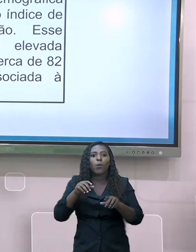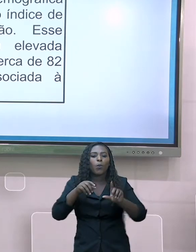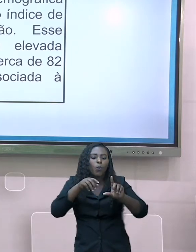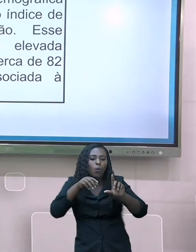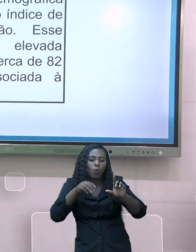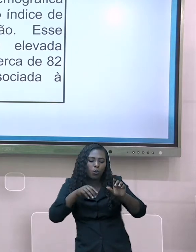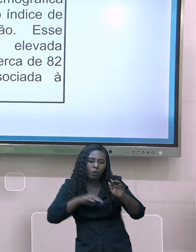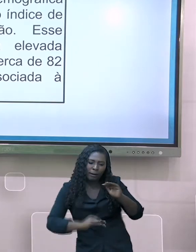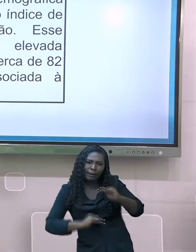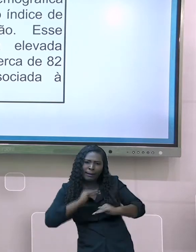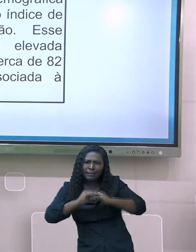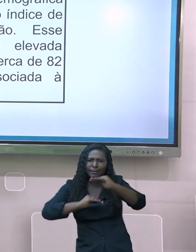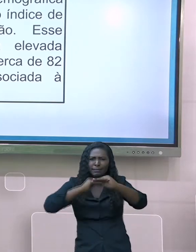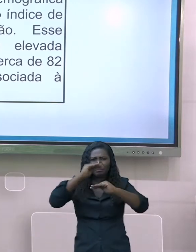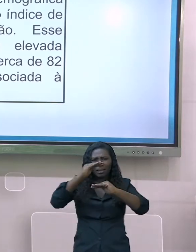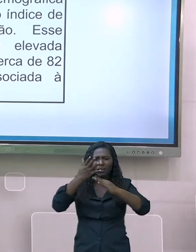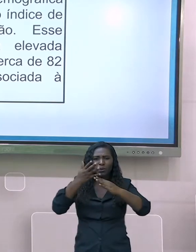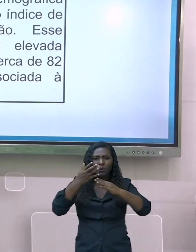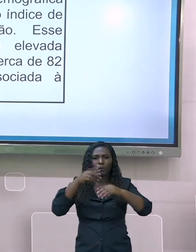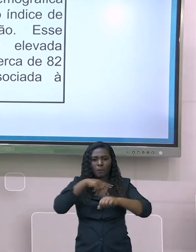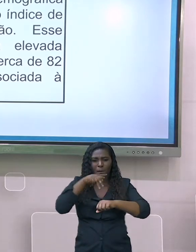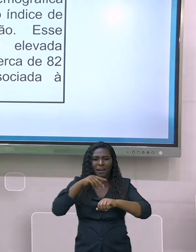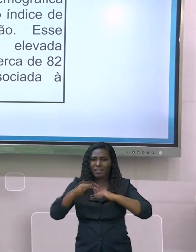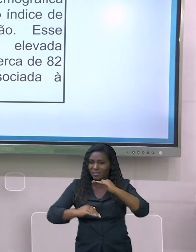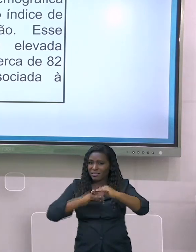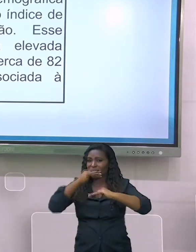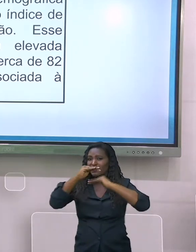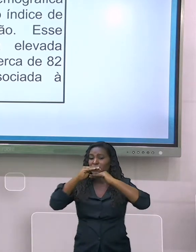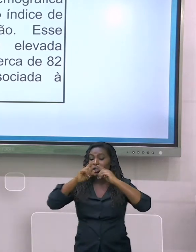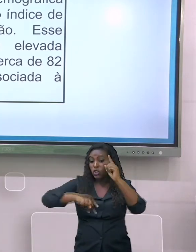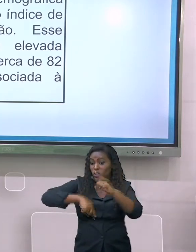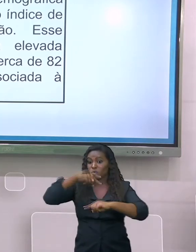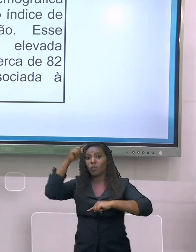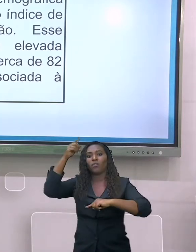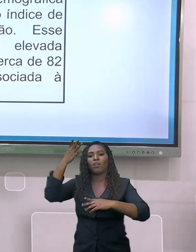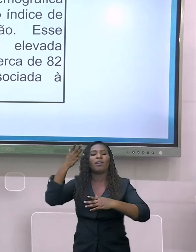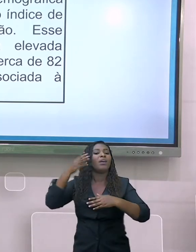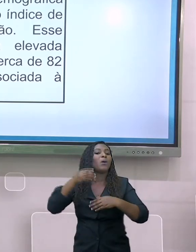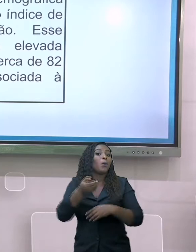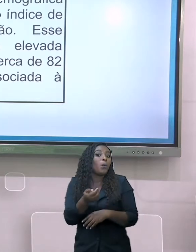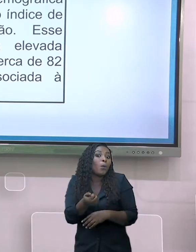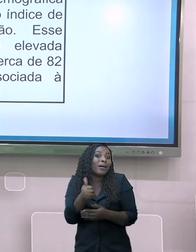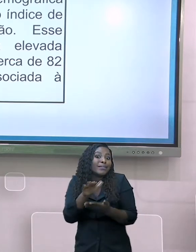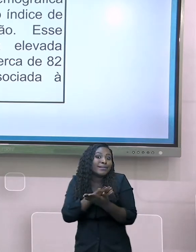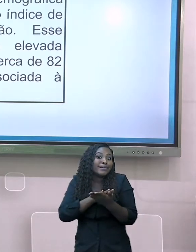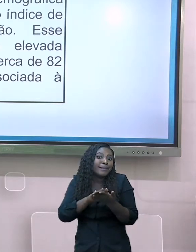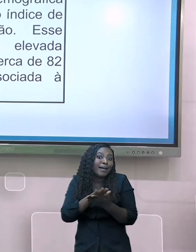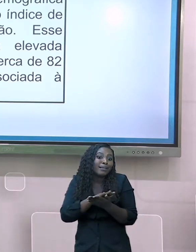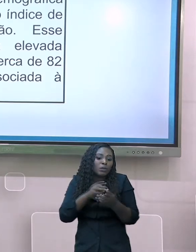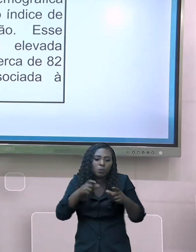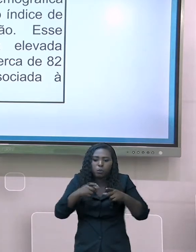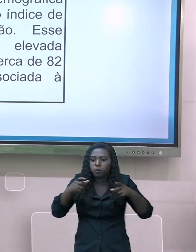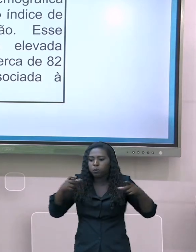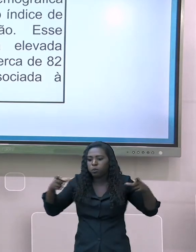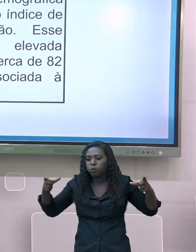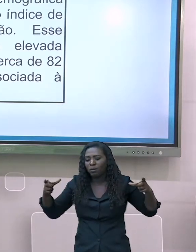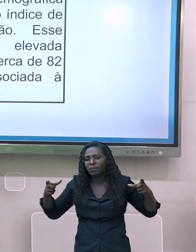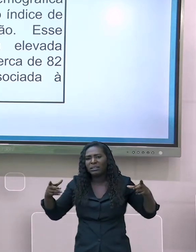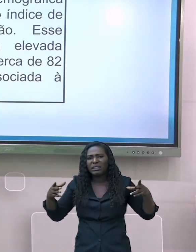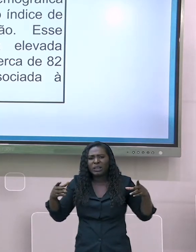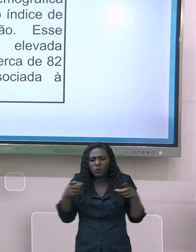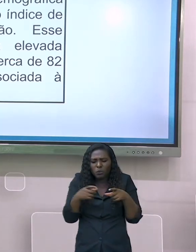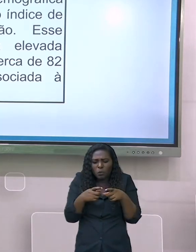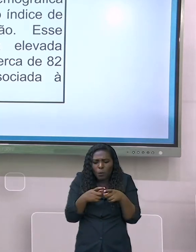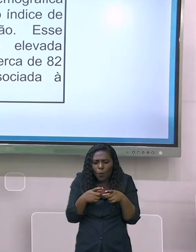e negativo. Quer dizer, a população não está crescendo. E aí o que o governo